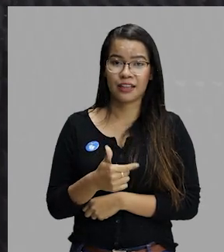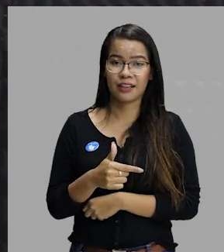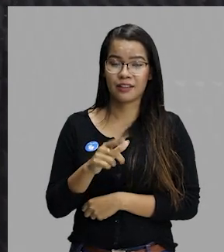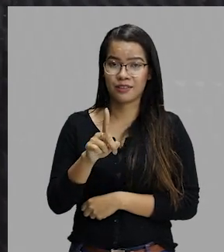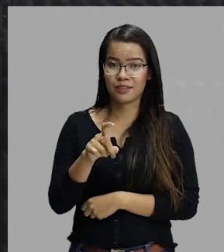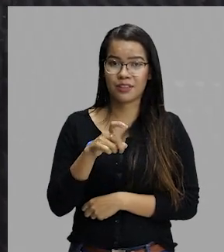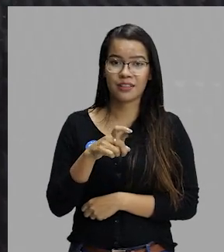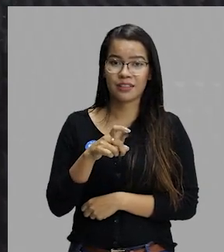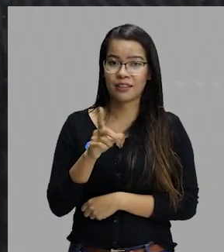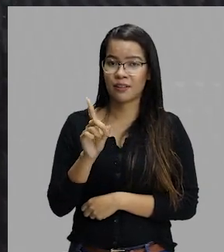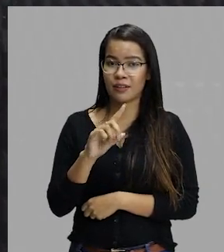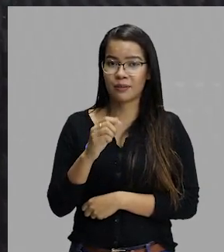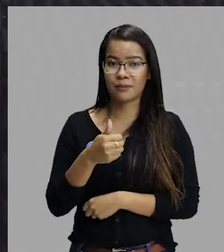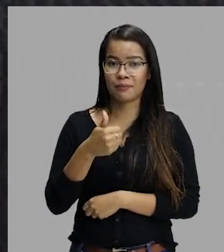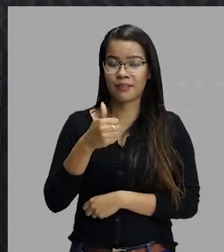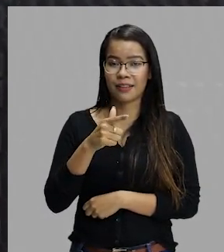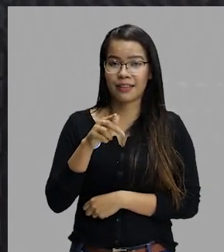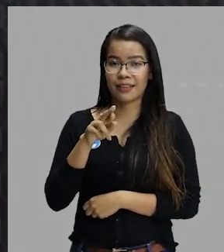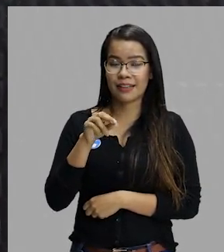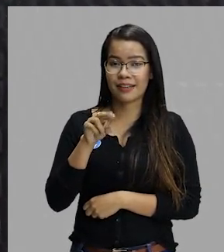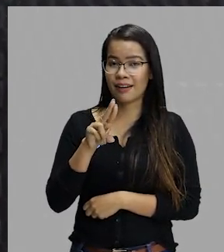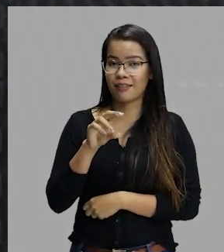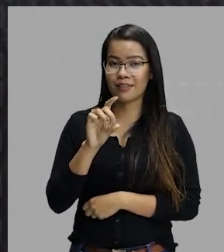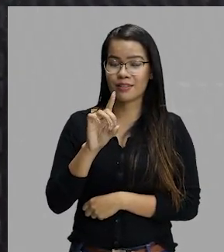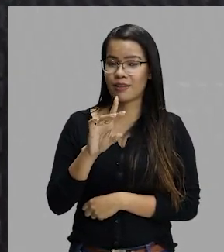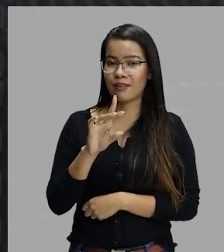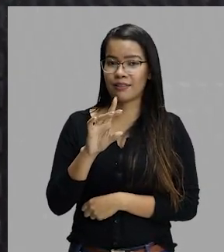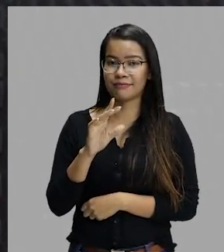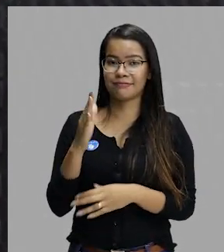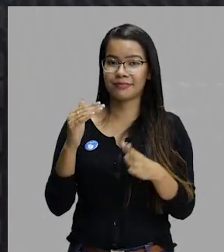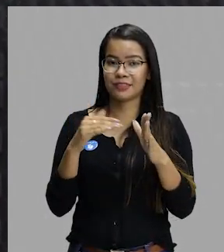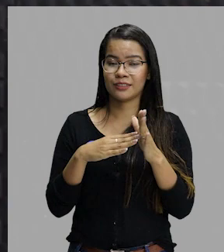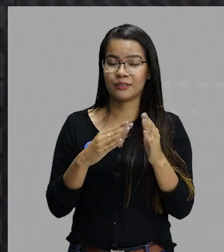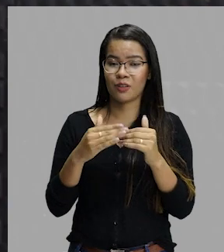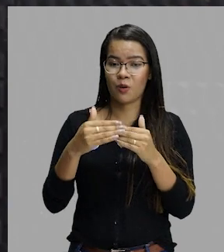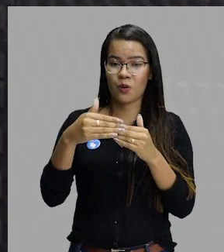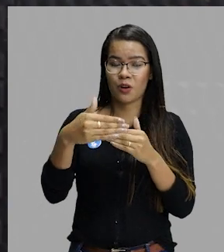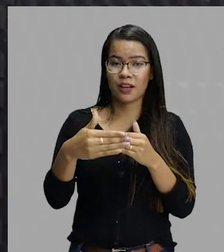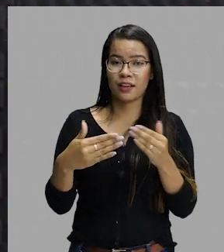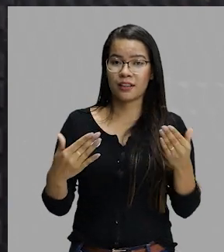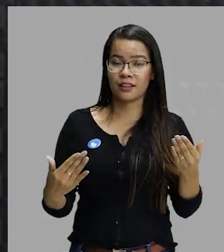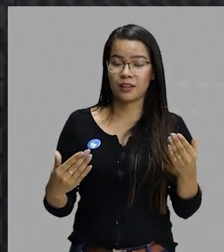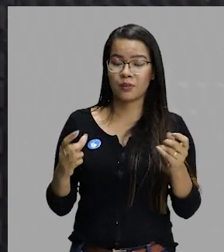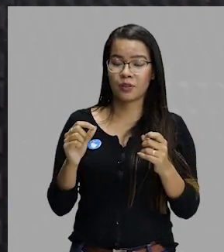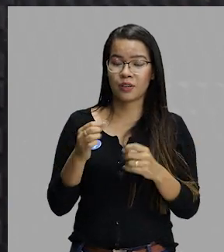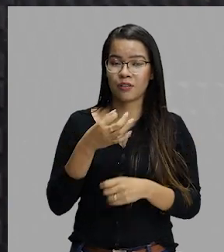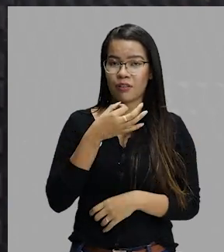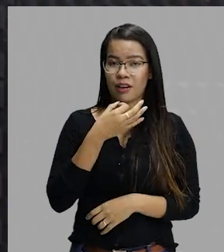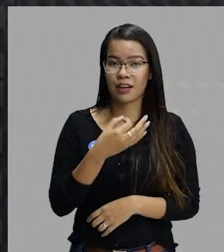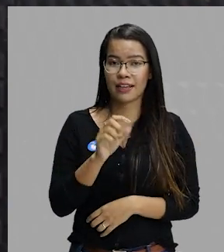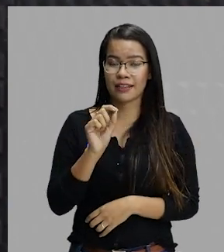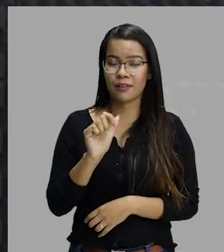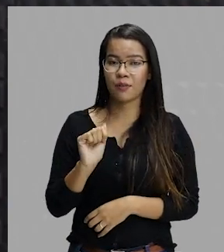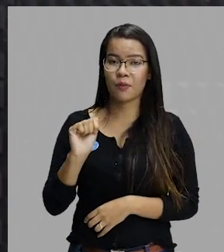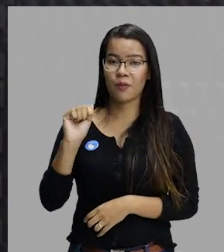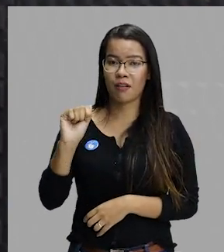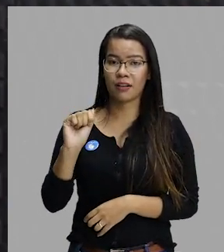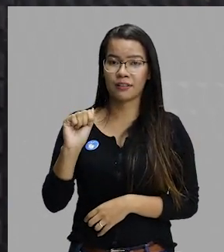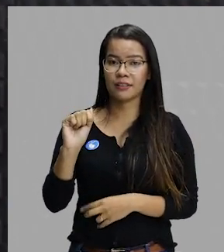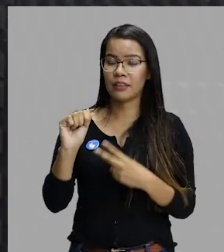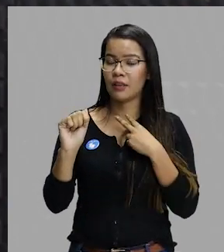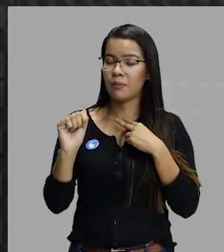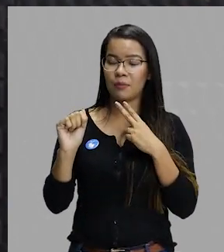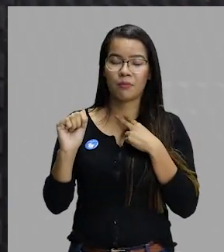primeiro grau, vira uma função constante. Tá? Então, a ressalva que faço é que esse a ele não pode